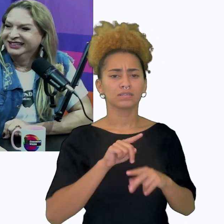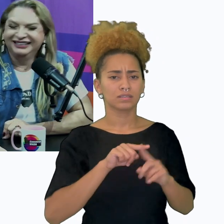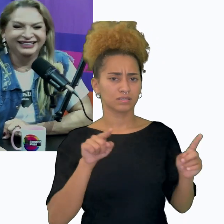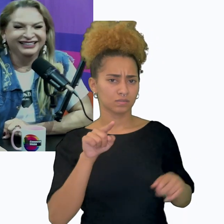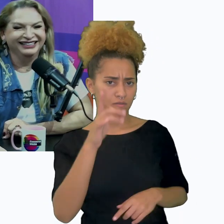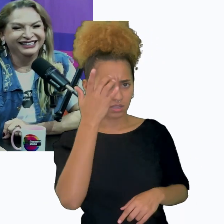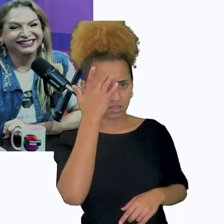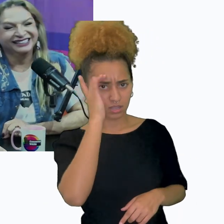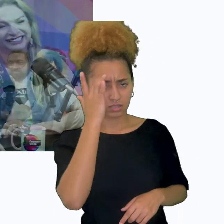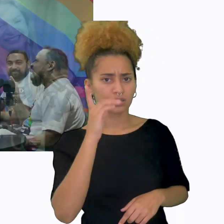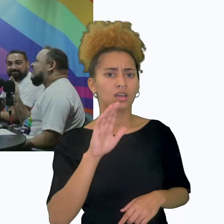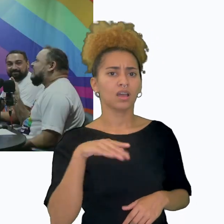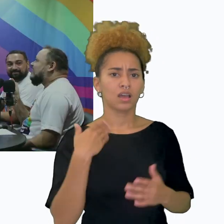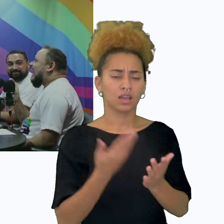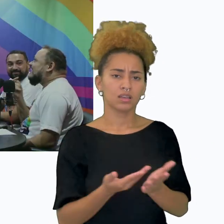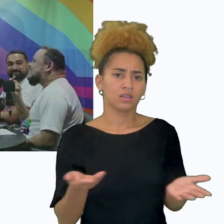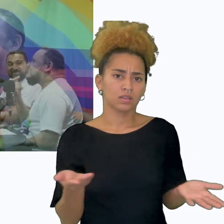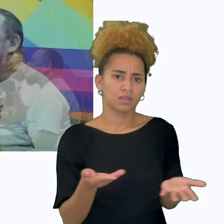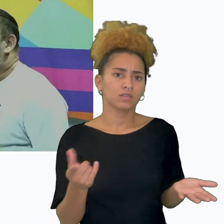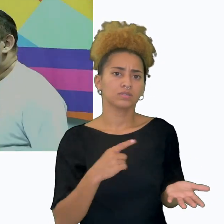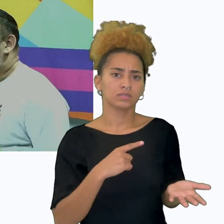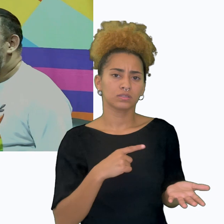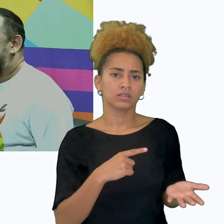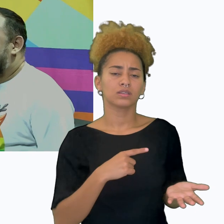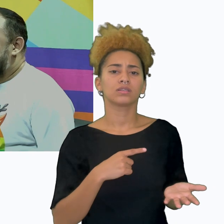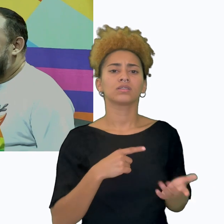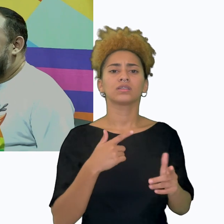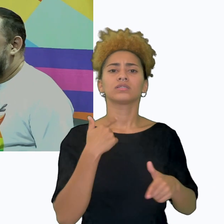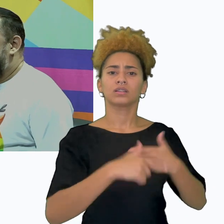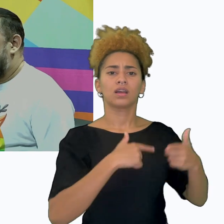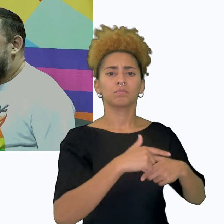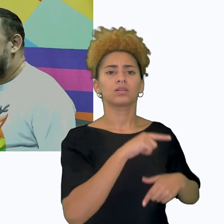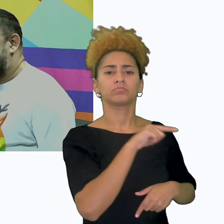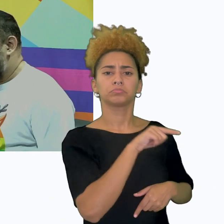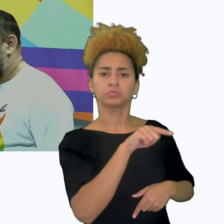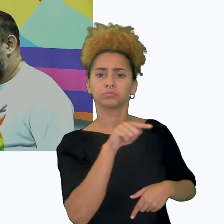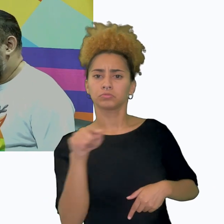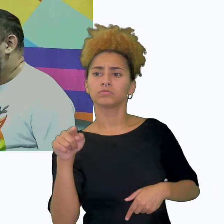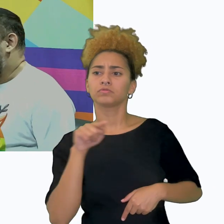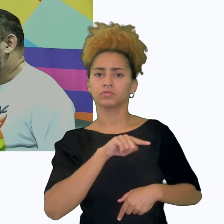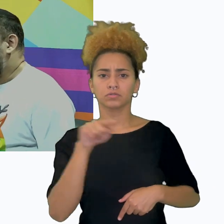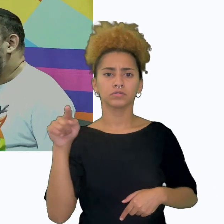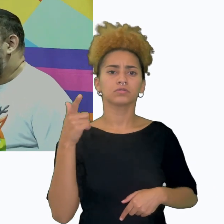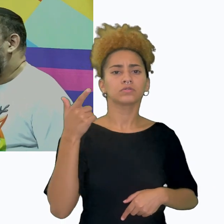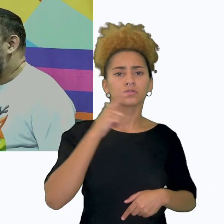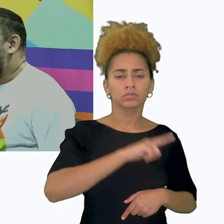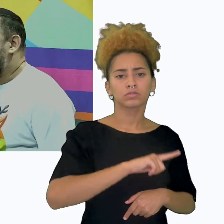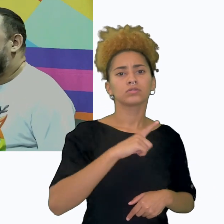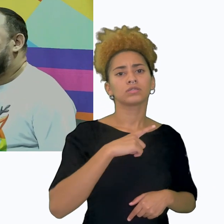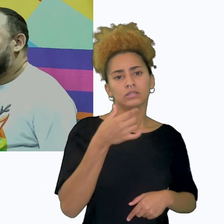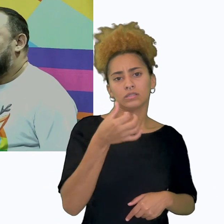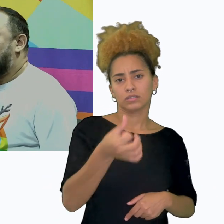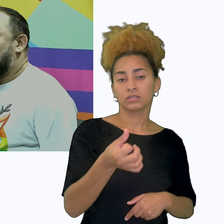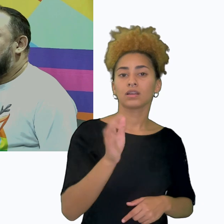Lógico. Mas tu acha que ainda assim, mesmo que você tenha vários trabalhos que eu tenho acompanhado mesmo, que você tá fazendo,